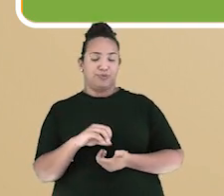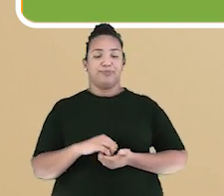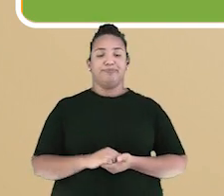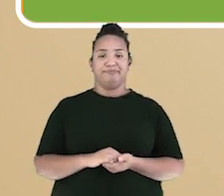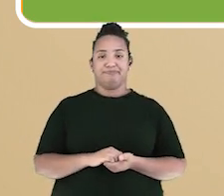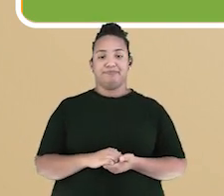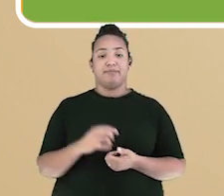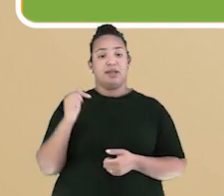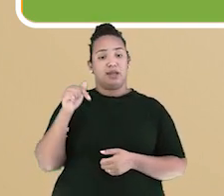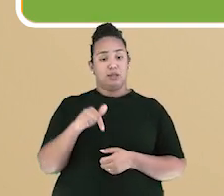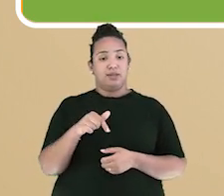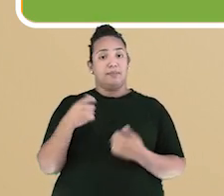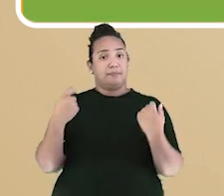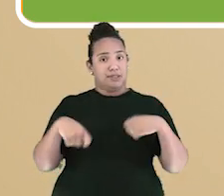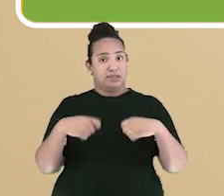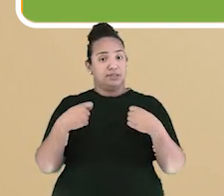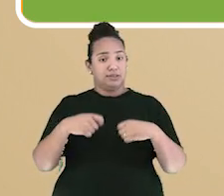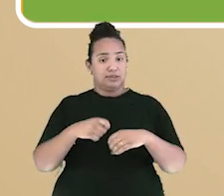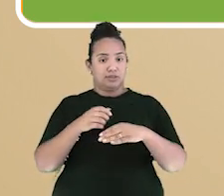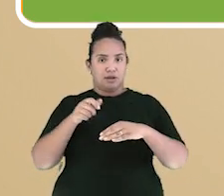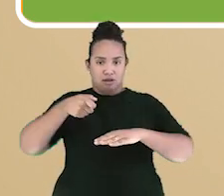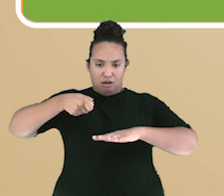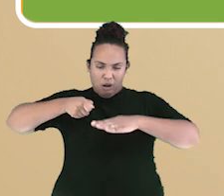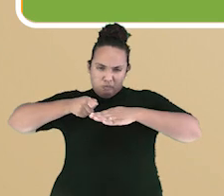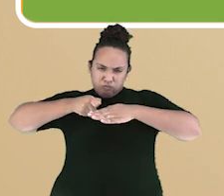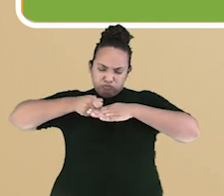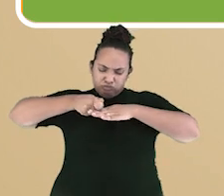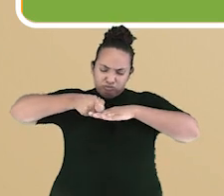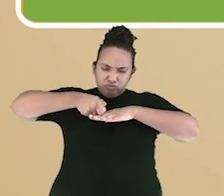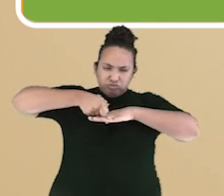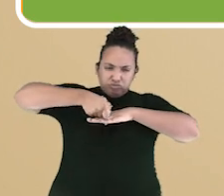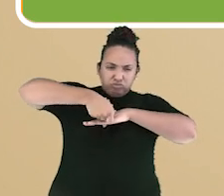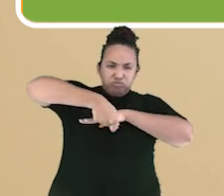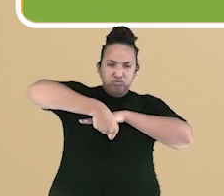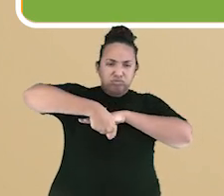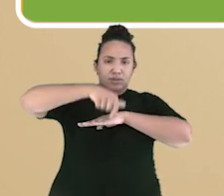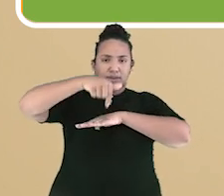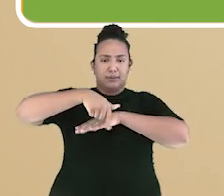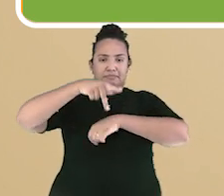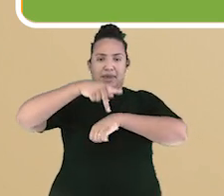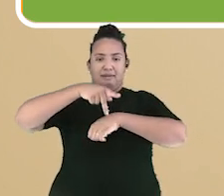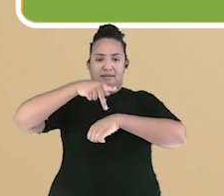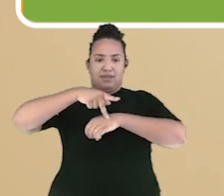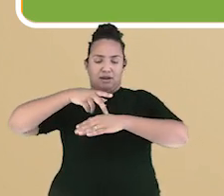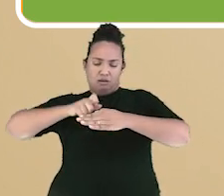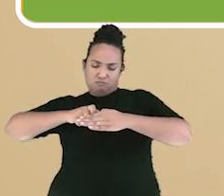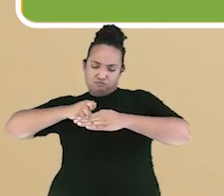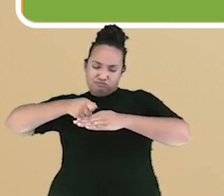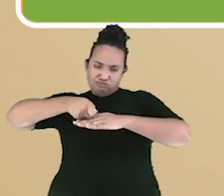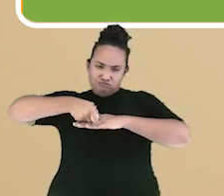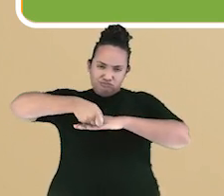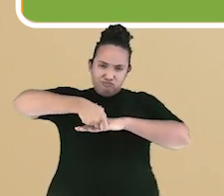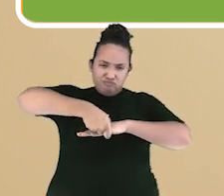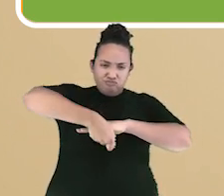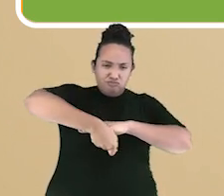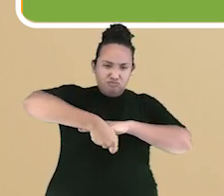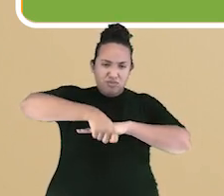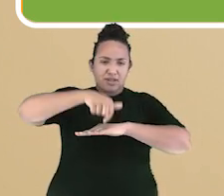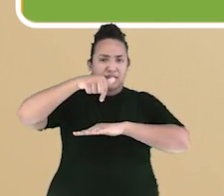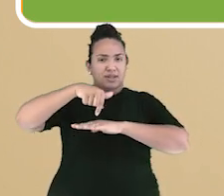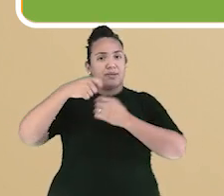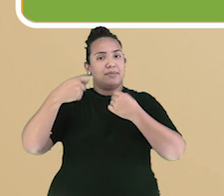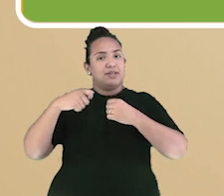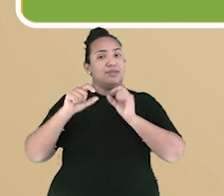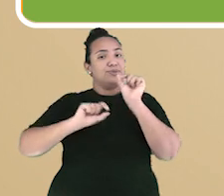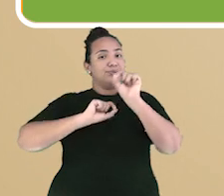nessa função. Para isso, a lâmina dele precisa cortar a pedra e, com isso, precisa